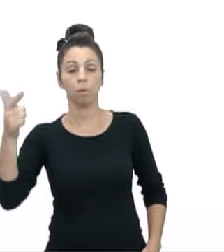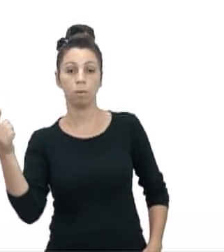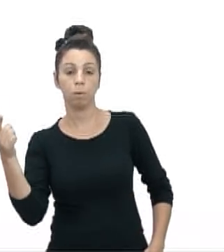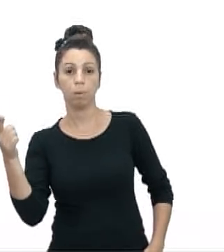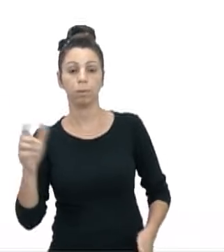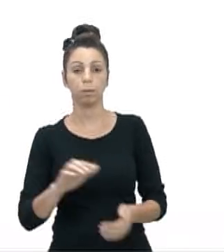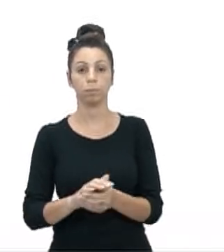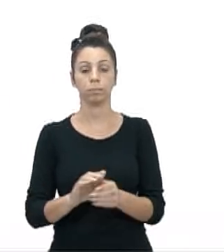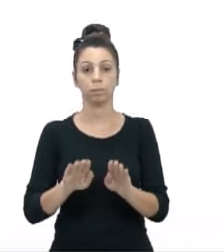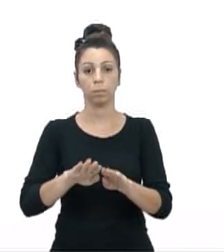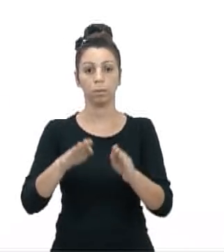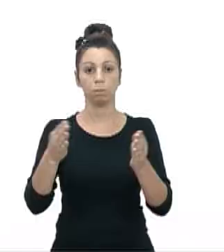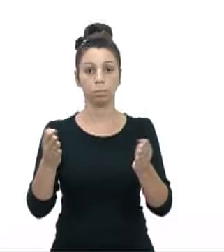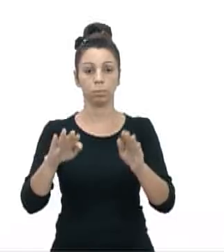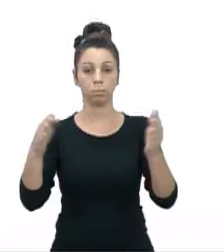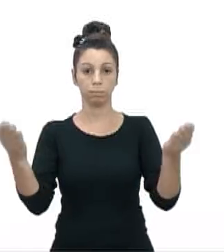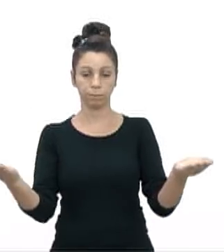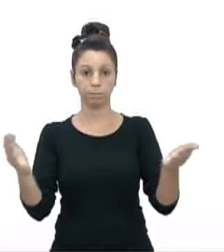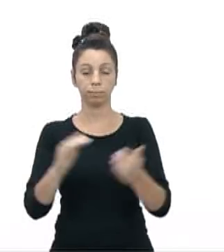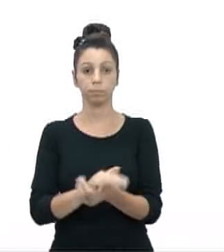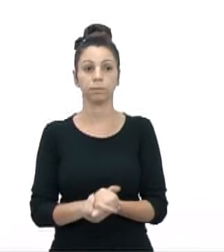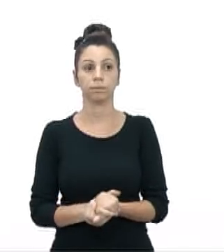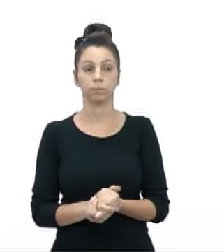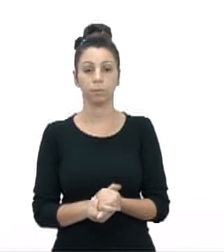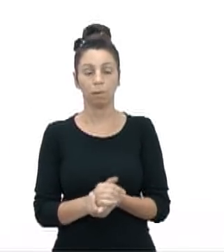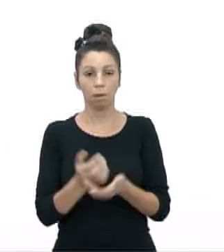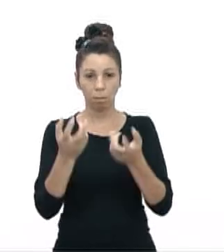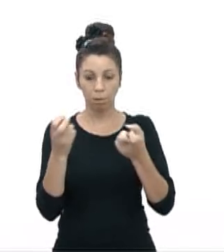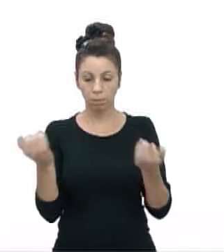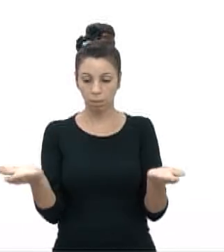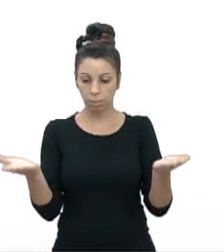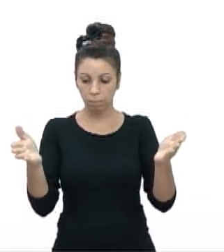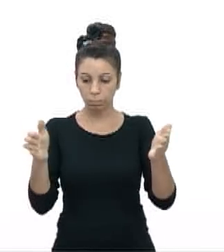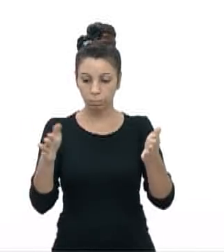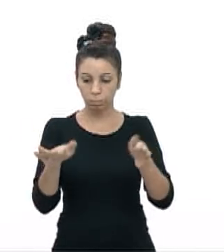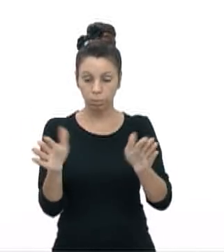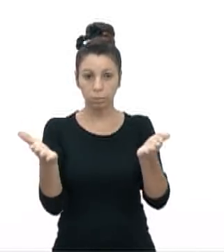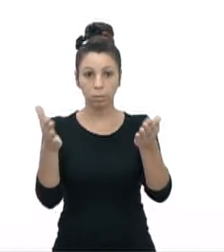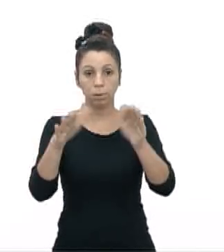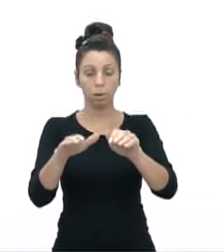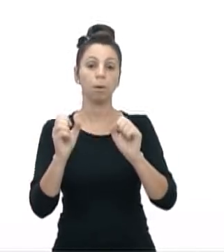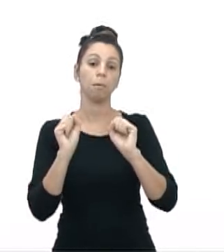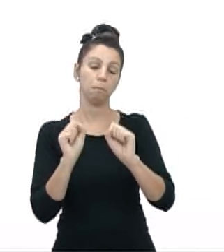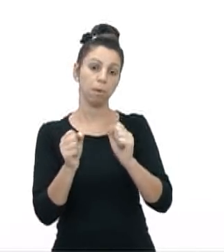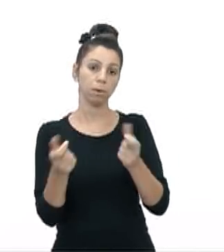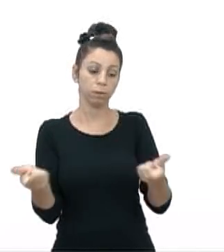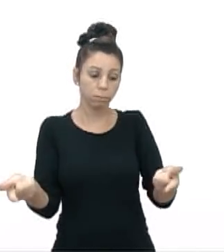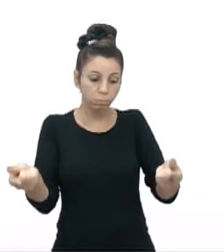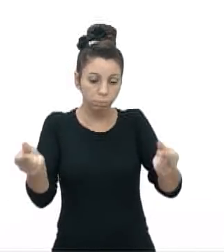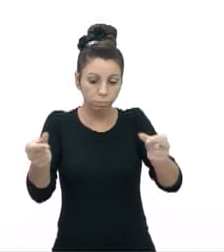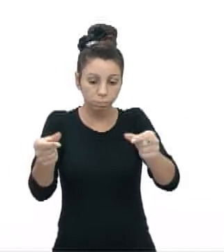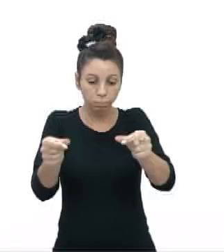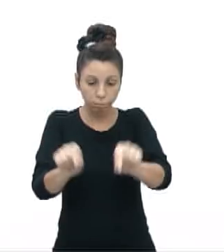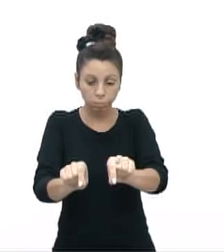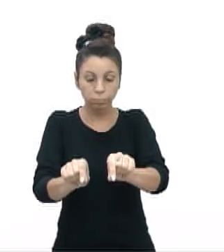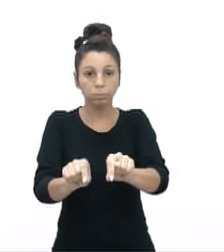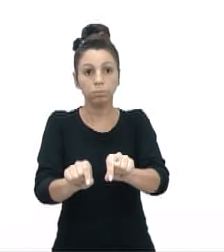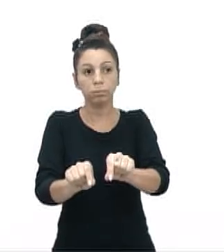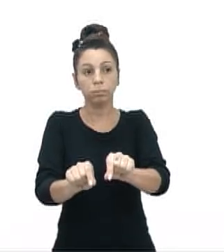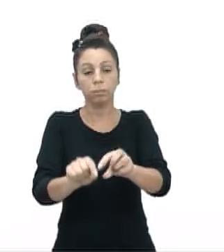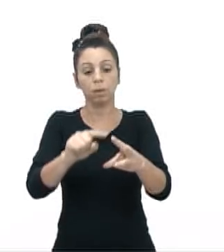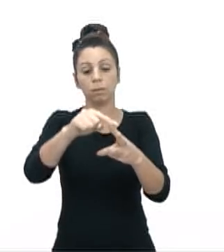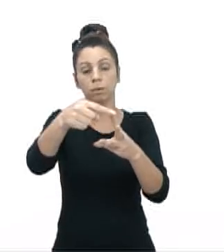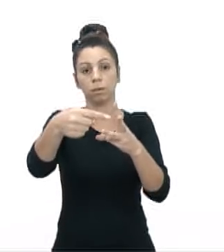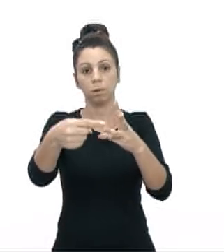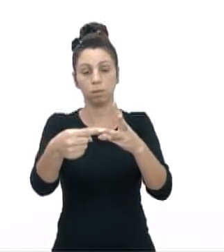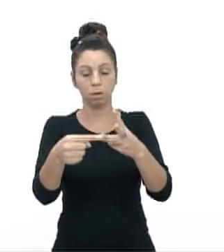né? Então percebam ali a possibilidade de fazer as dobraduras, certo? Ele pode ser dobrado ali em duas partes, né? Vai ficar 3